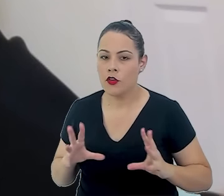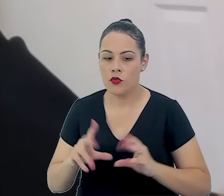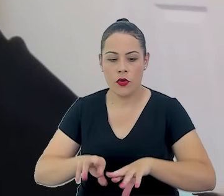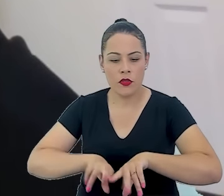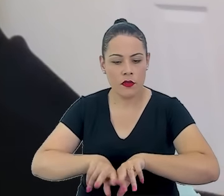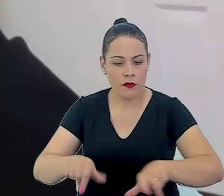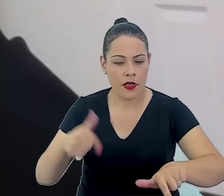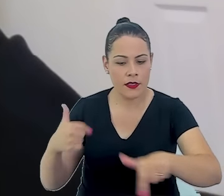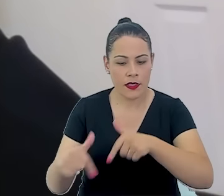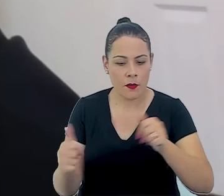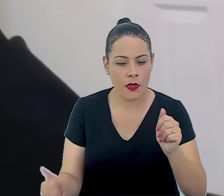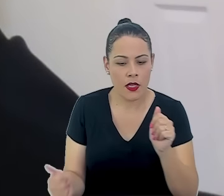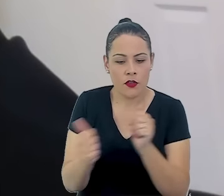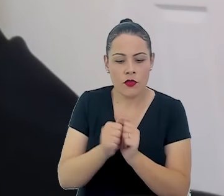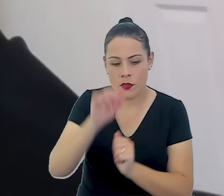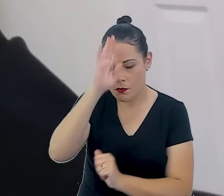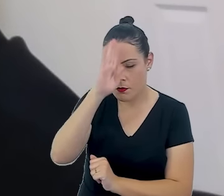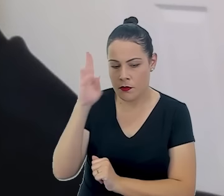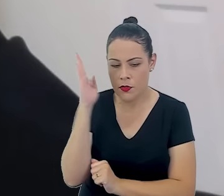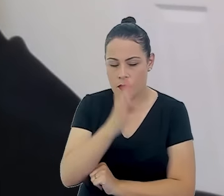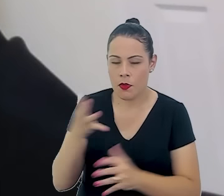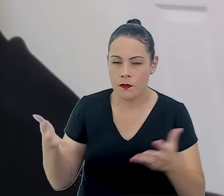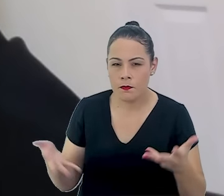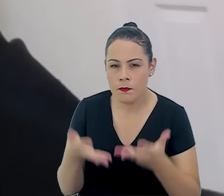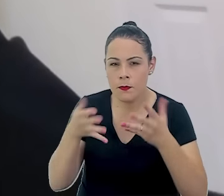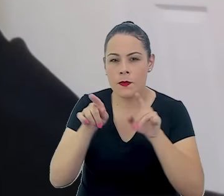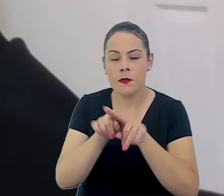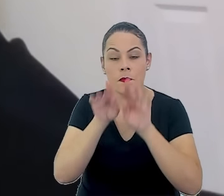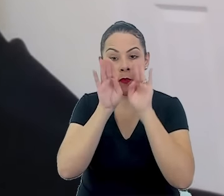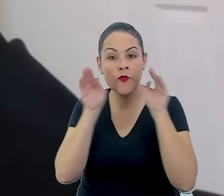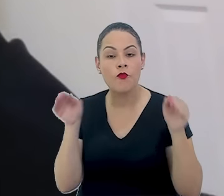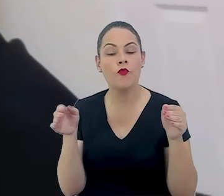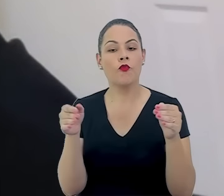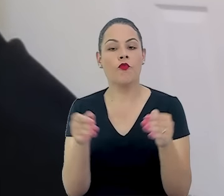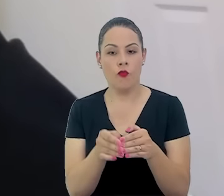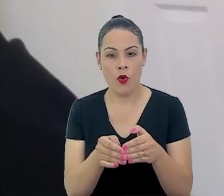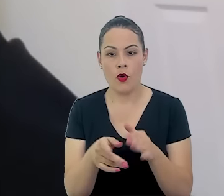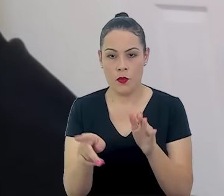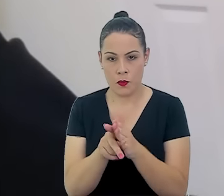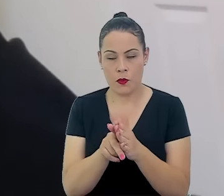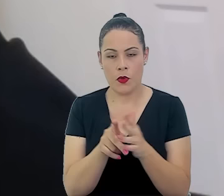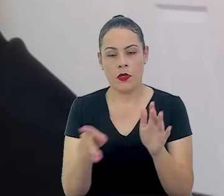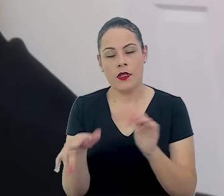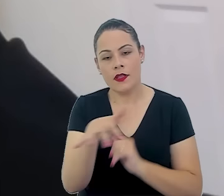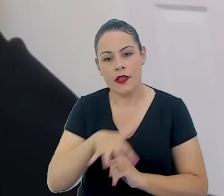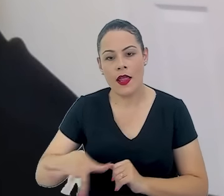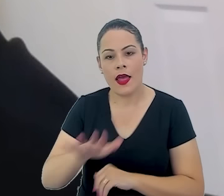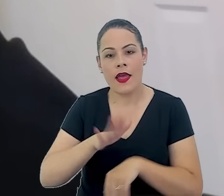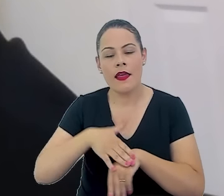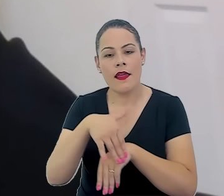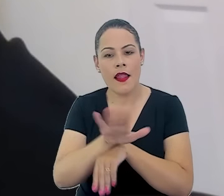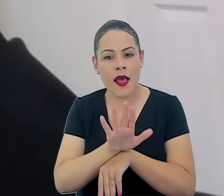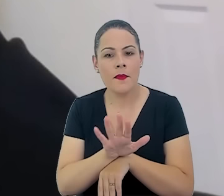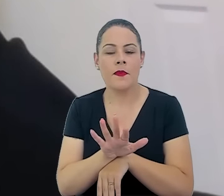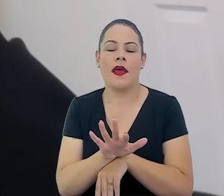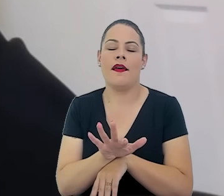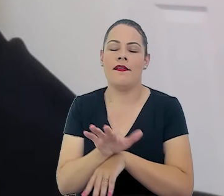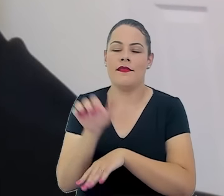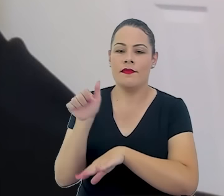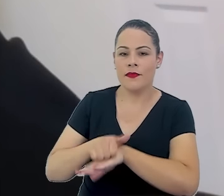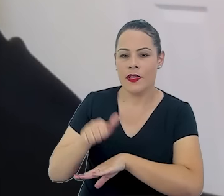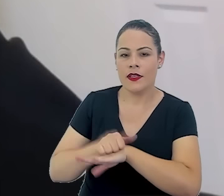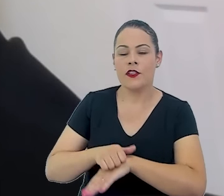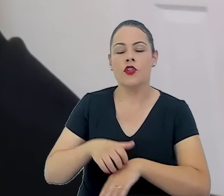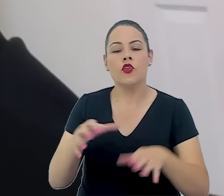lentes, né, que realmente privilegiam, que focam, né, nas camadas mais vulneráveis, nos grupos